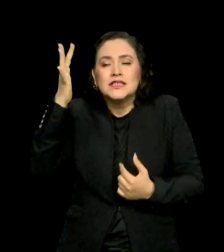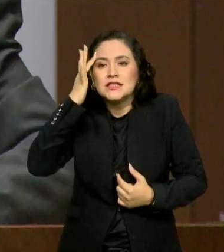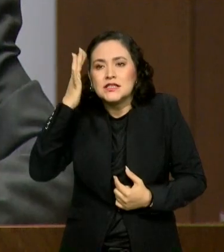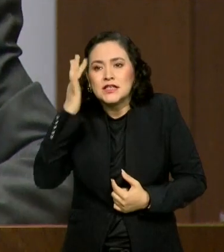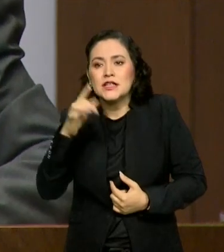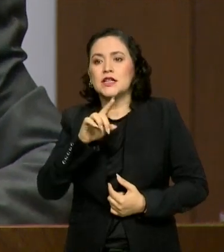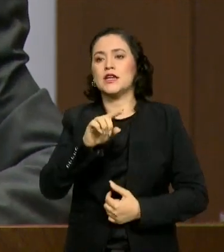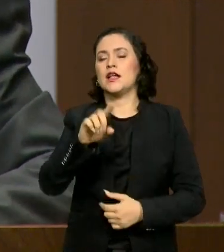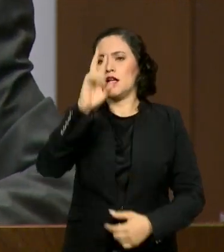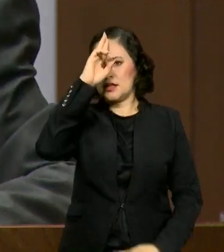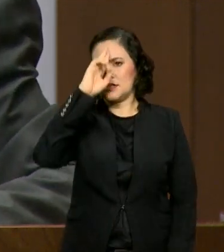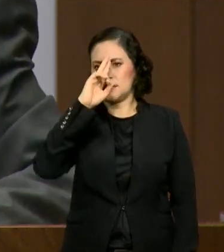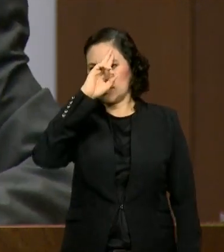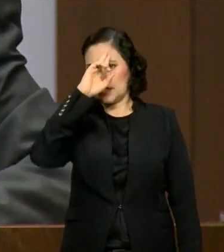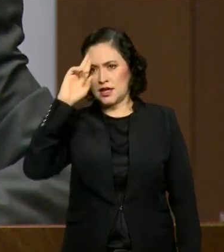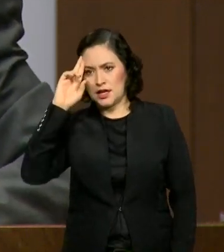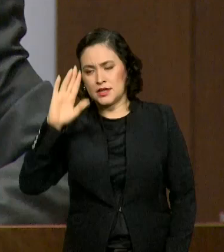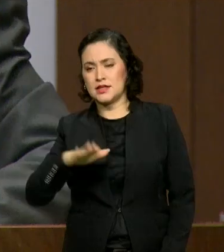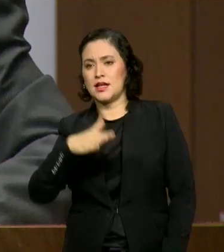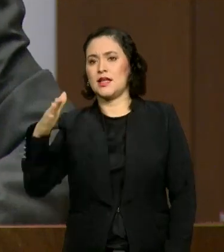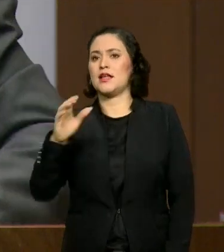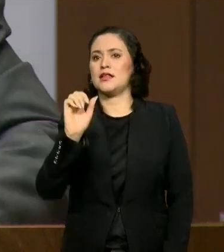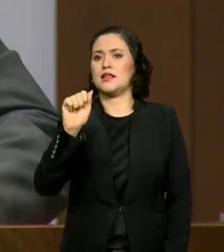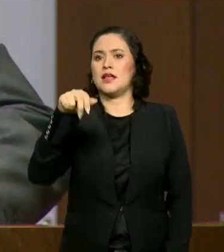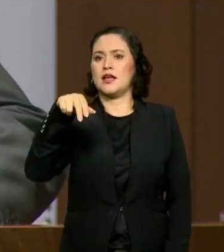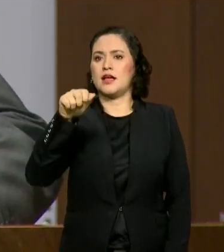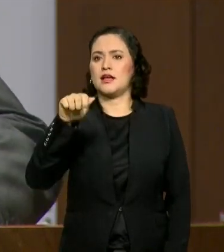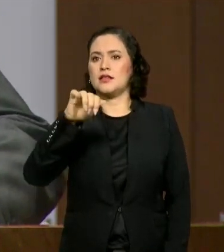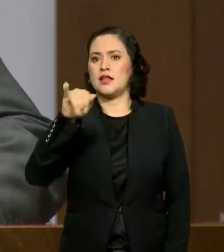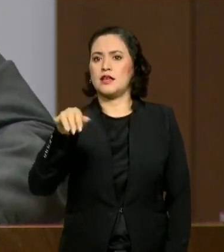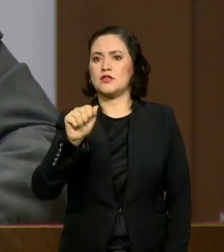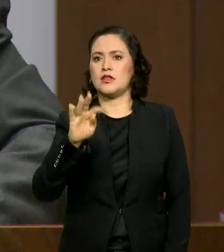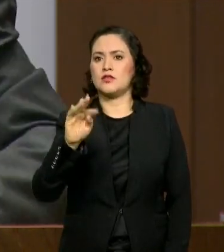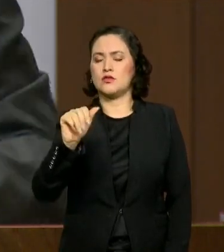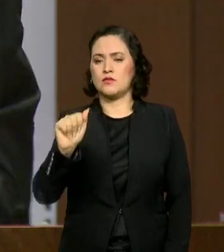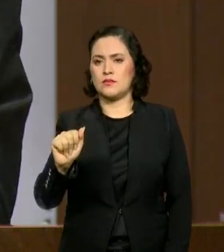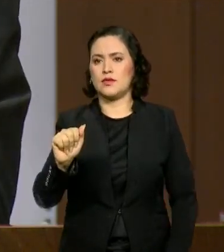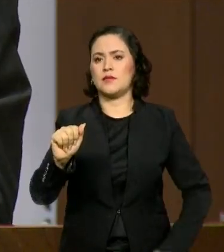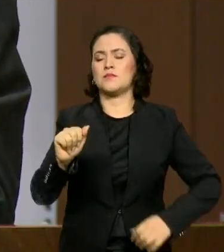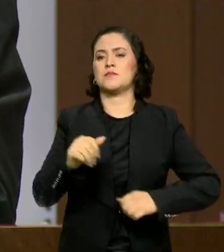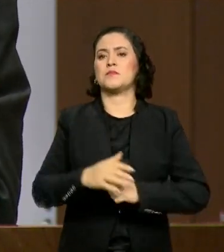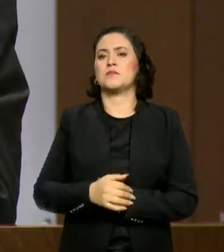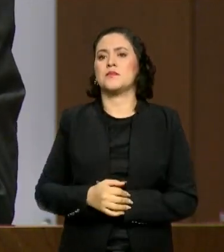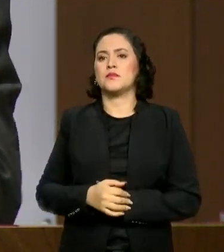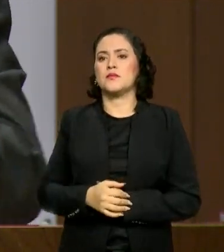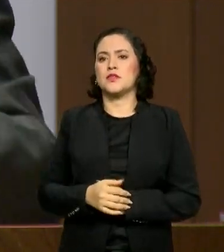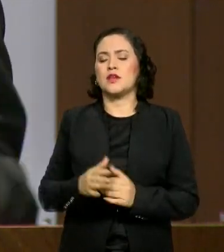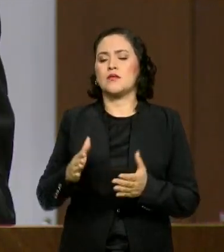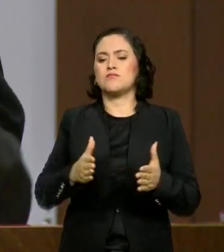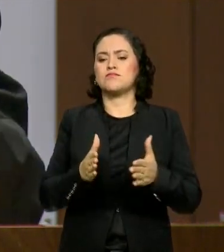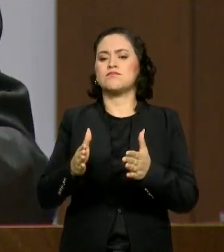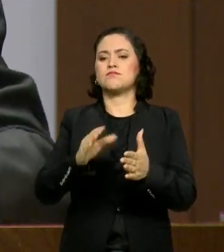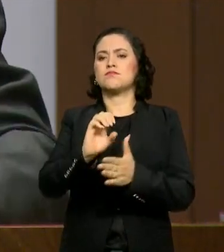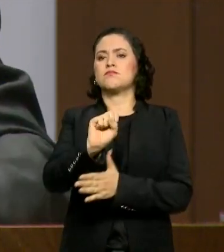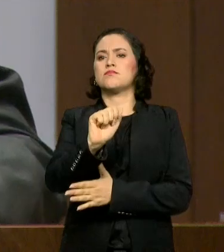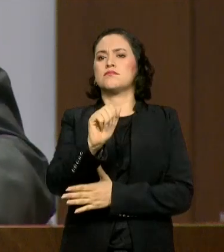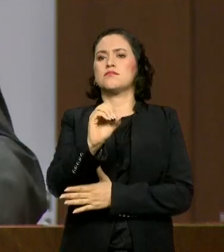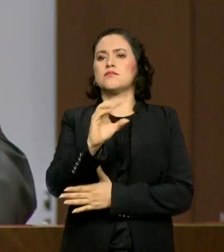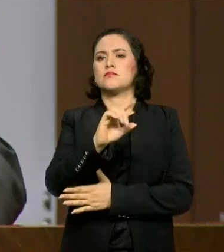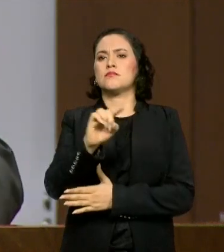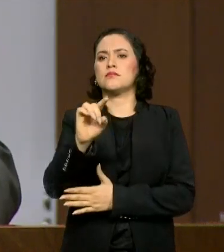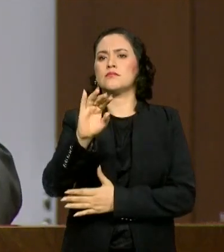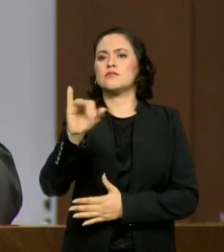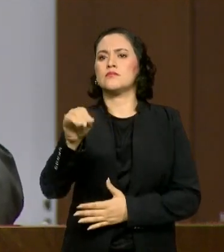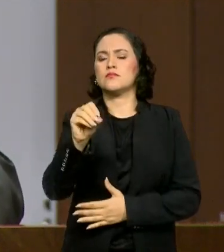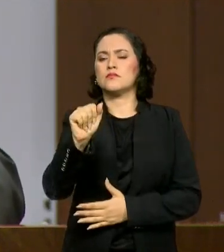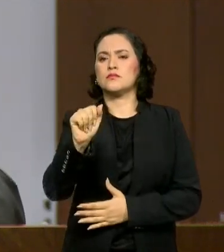rumo a Najatuba, passando para São João Batista, um formato de encurtecer e melhorar o